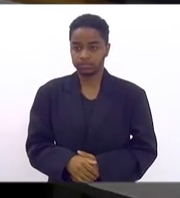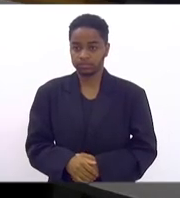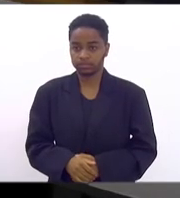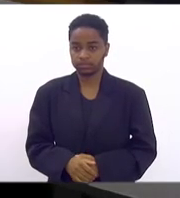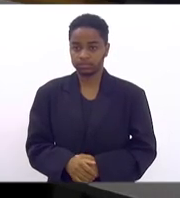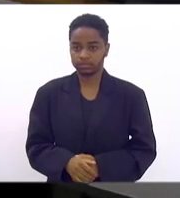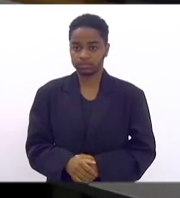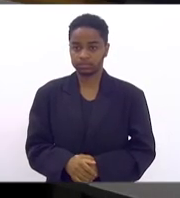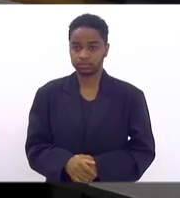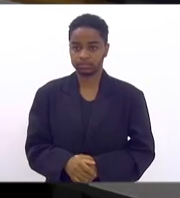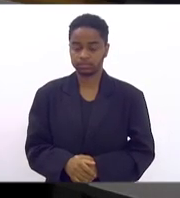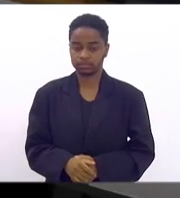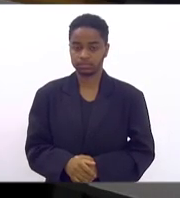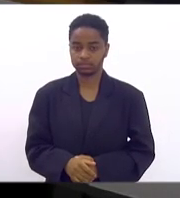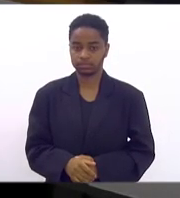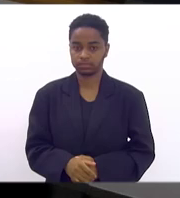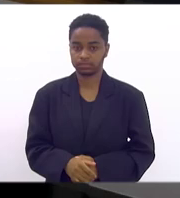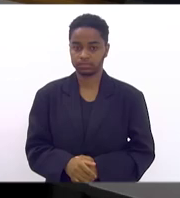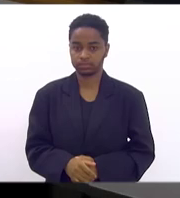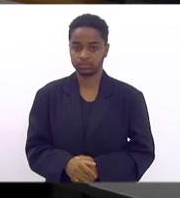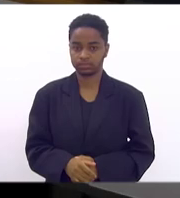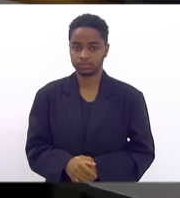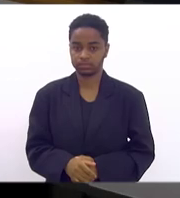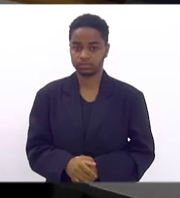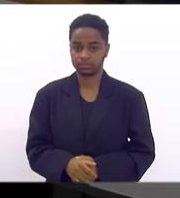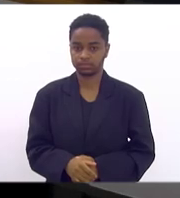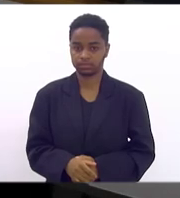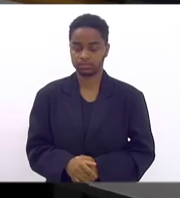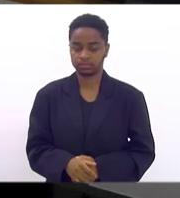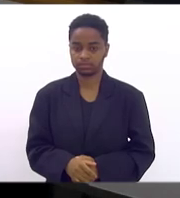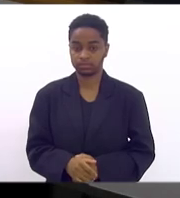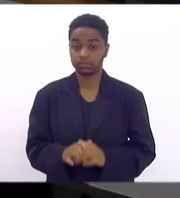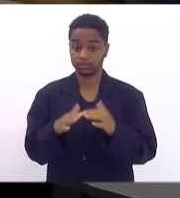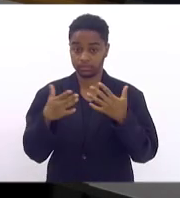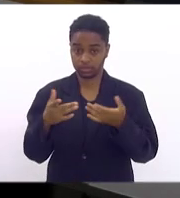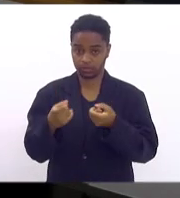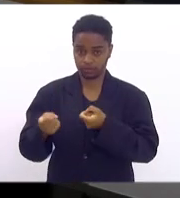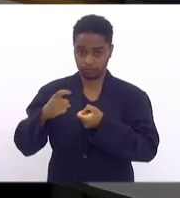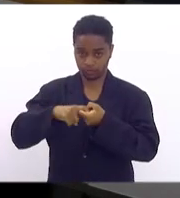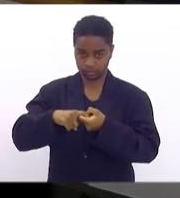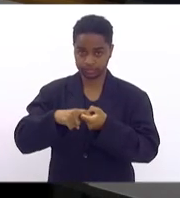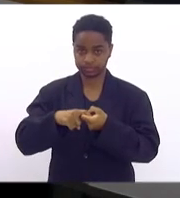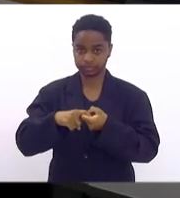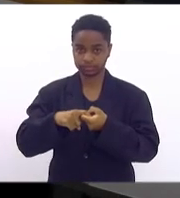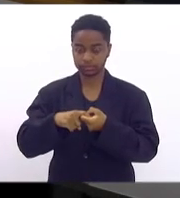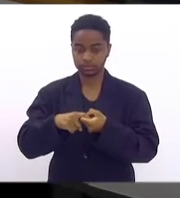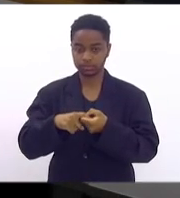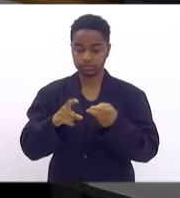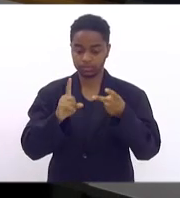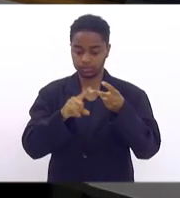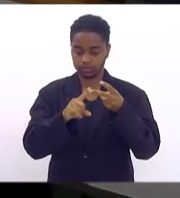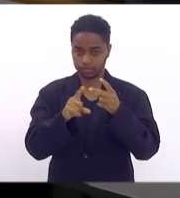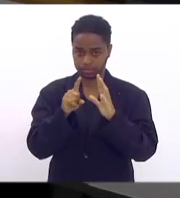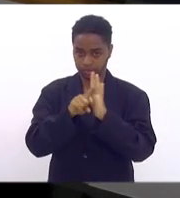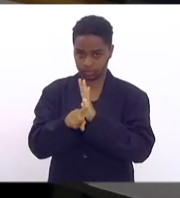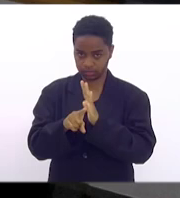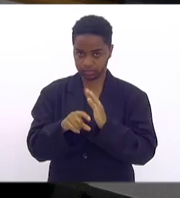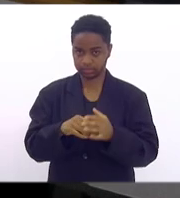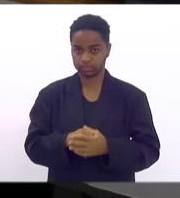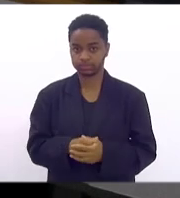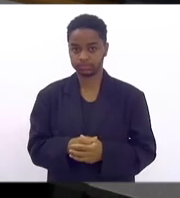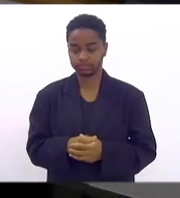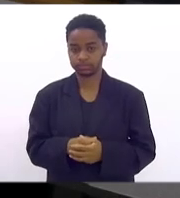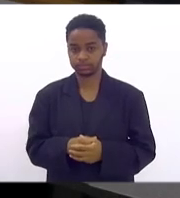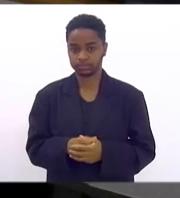Mais robusto, tendo dadas. Então, retomando. Agora, uma segunda pergunta que poderia